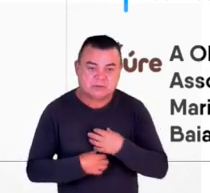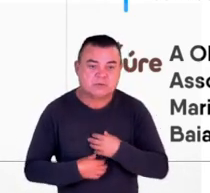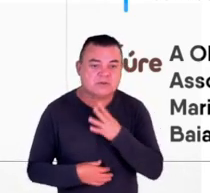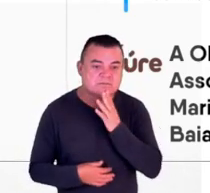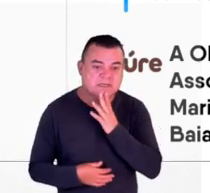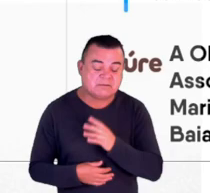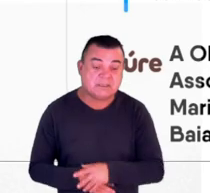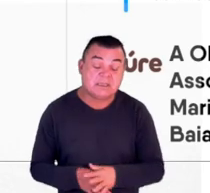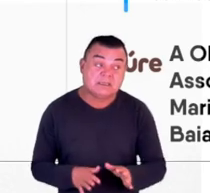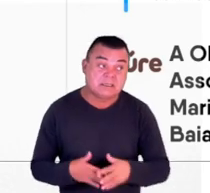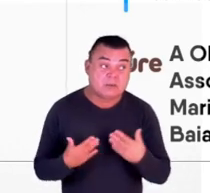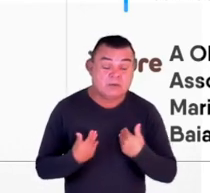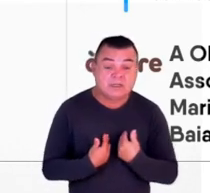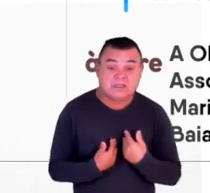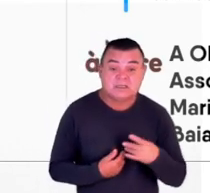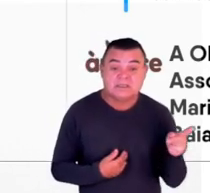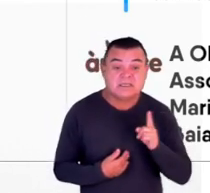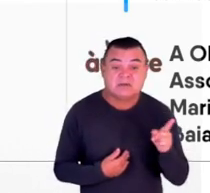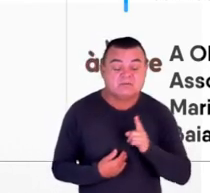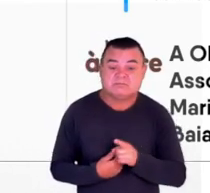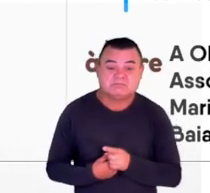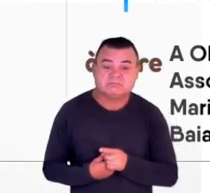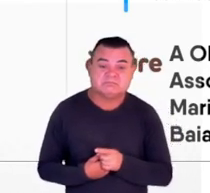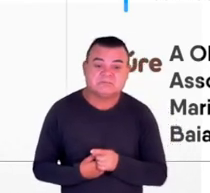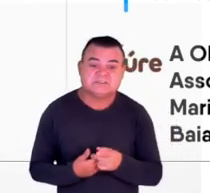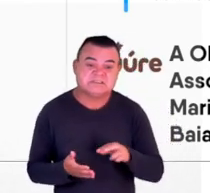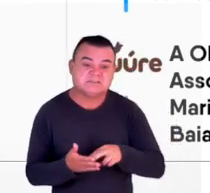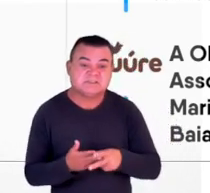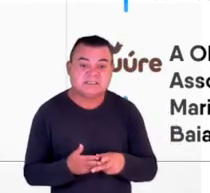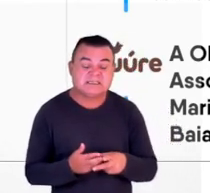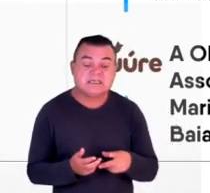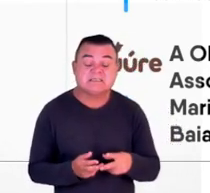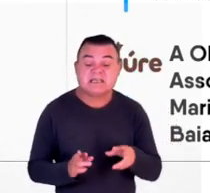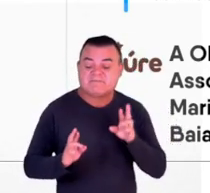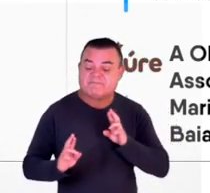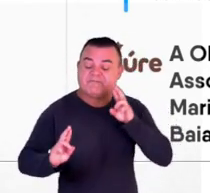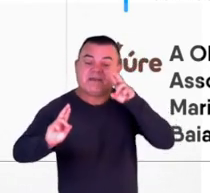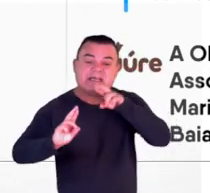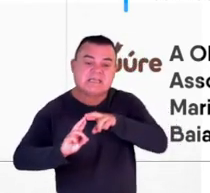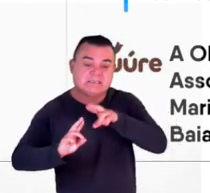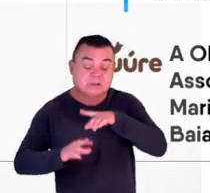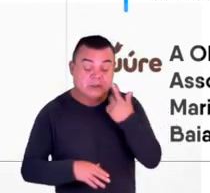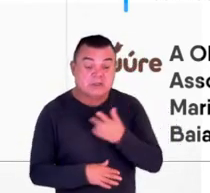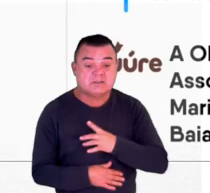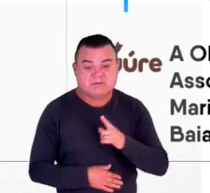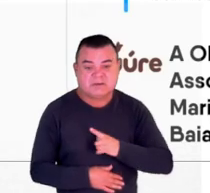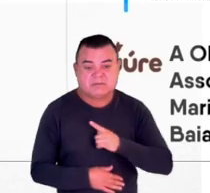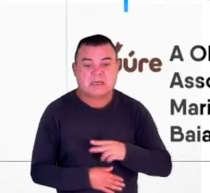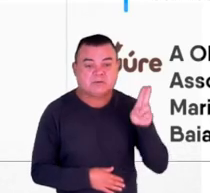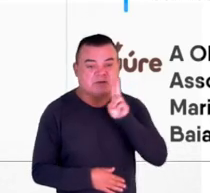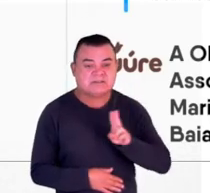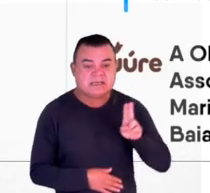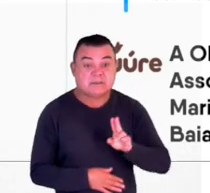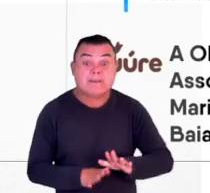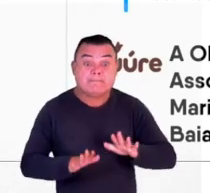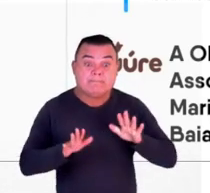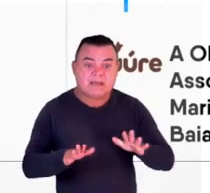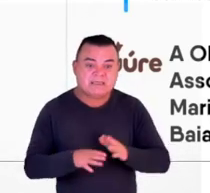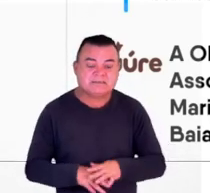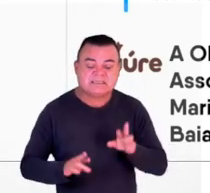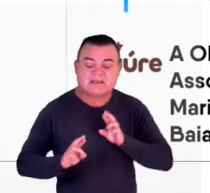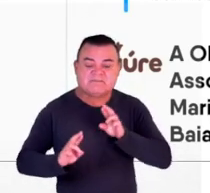referências que ti temos na universidade mas são as referências a sabedorias milenares né que se nós